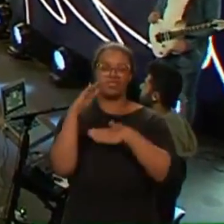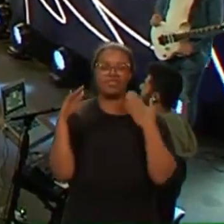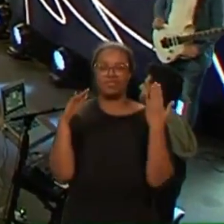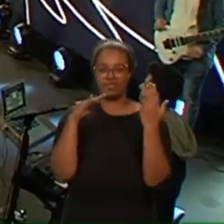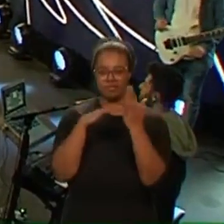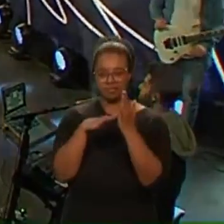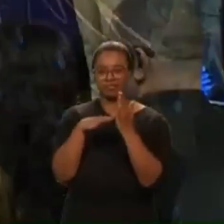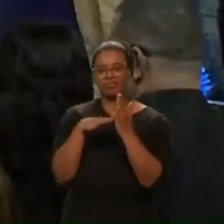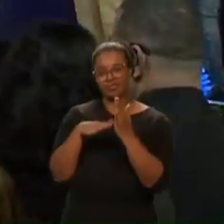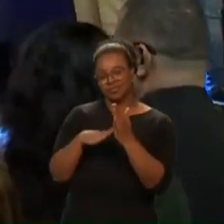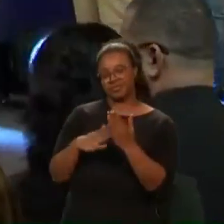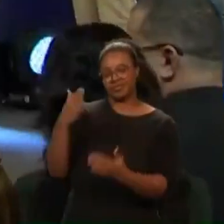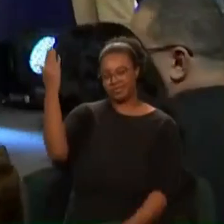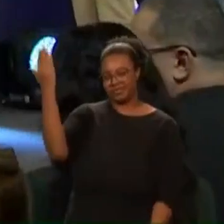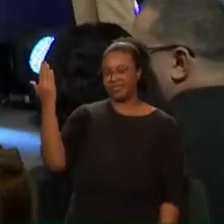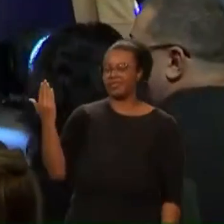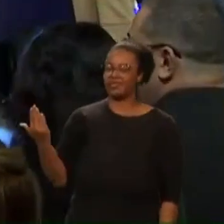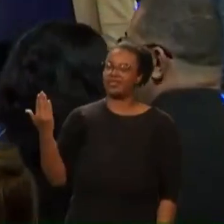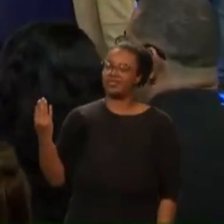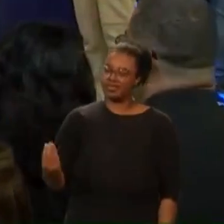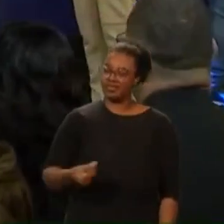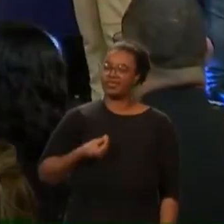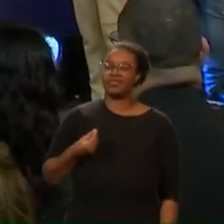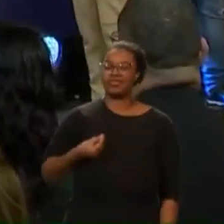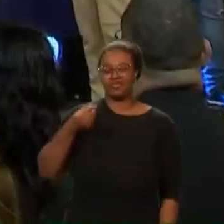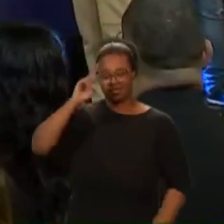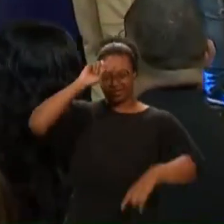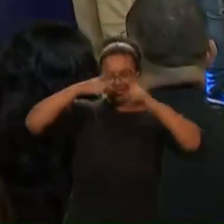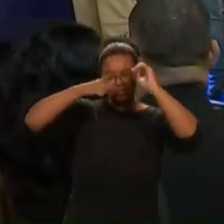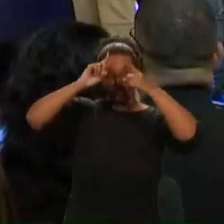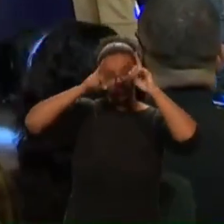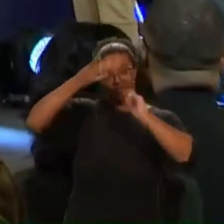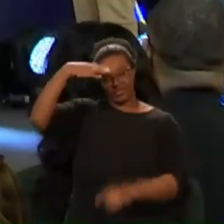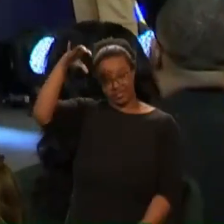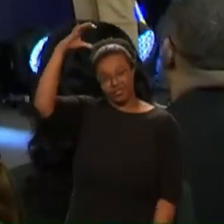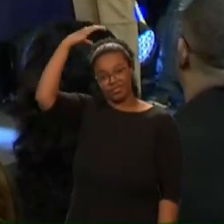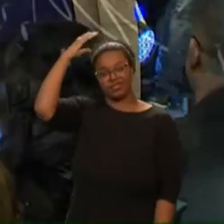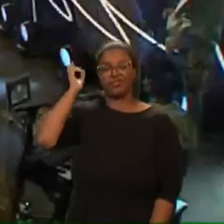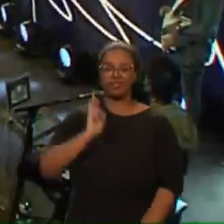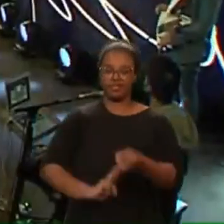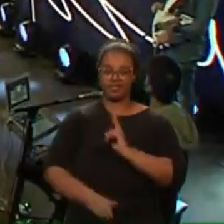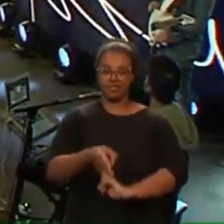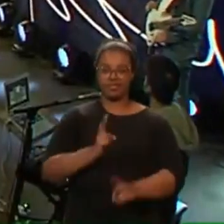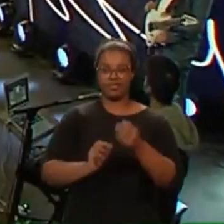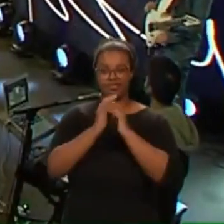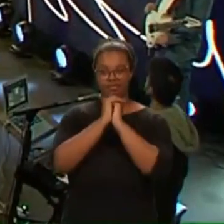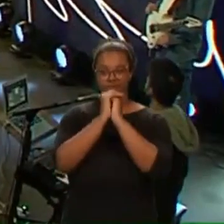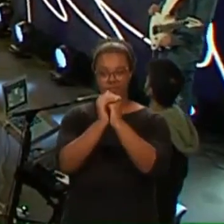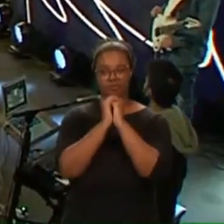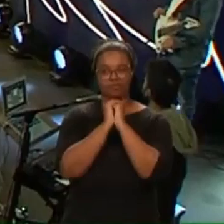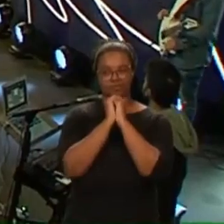tudo somente aquele que vive e reina para todo sempre amém